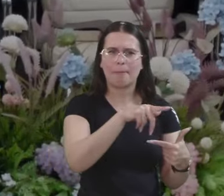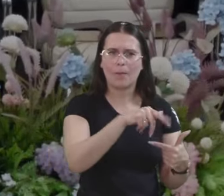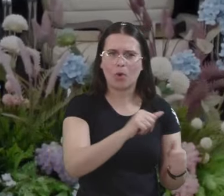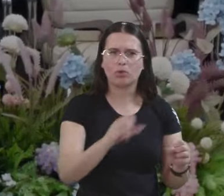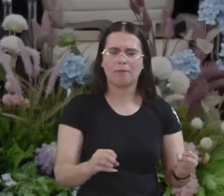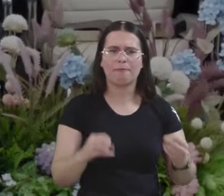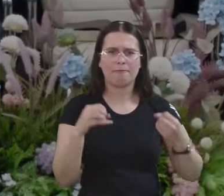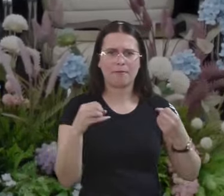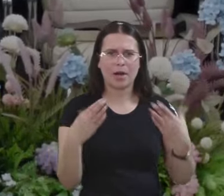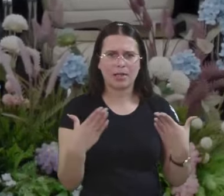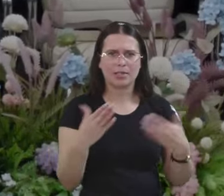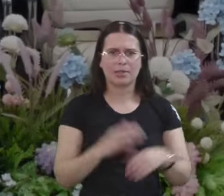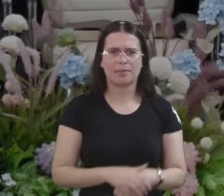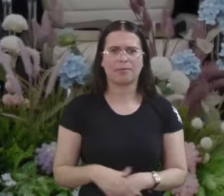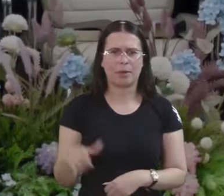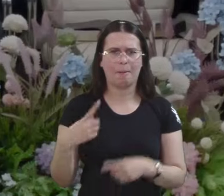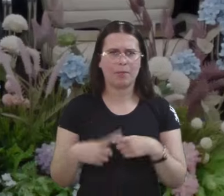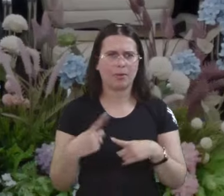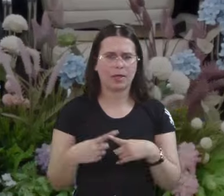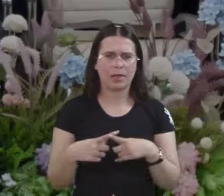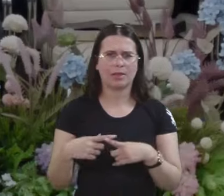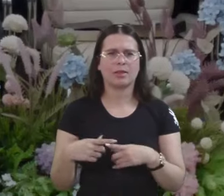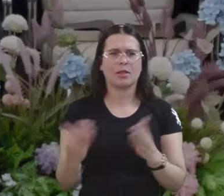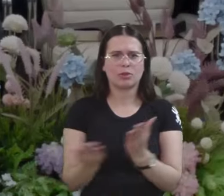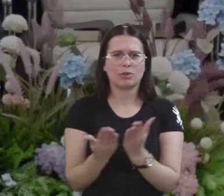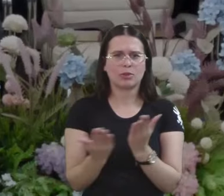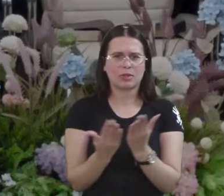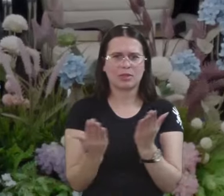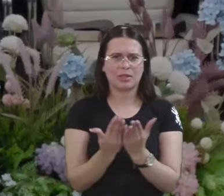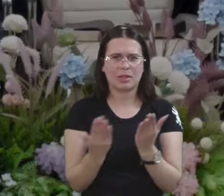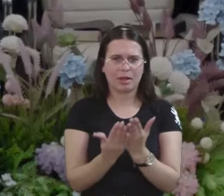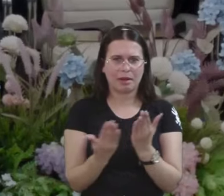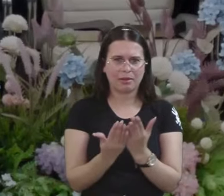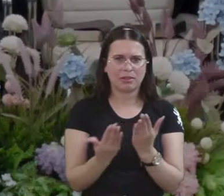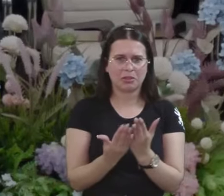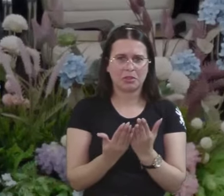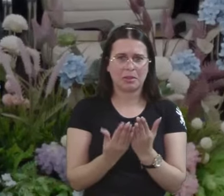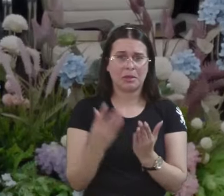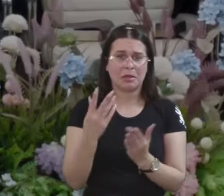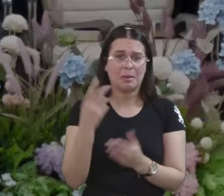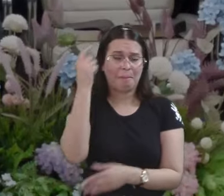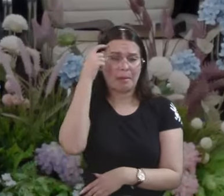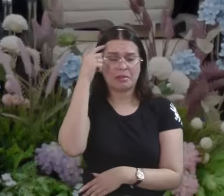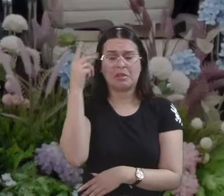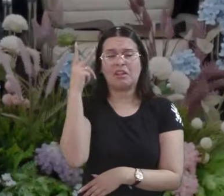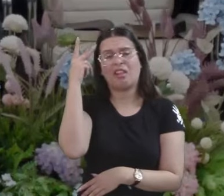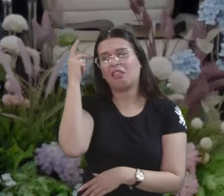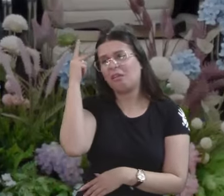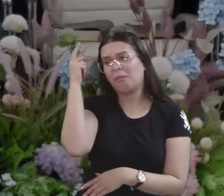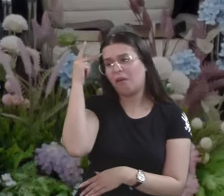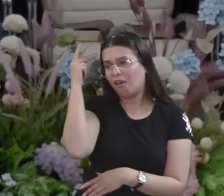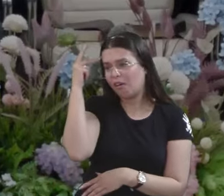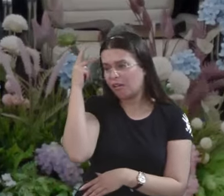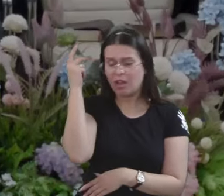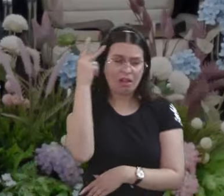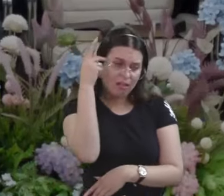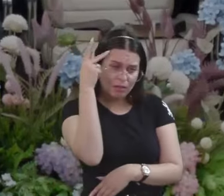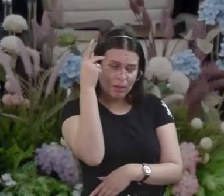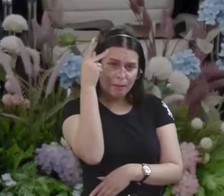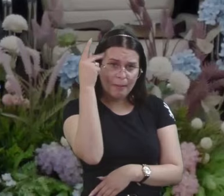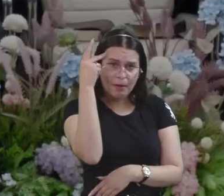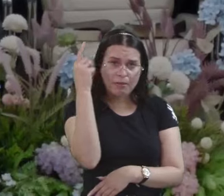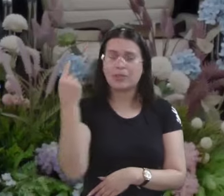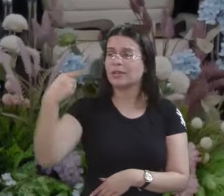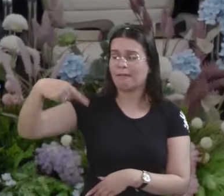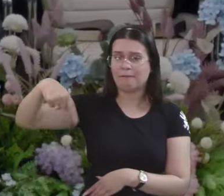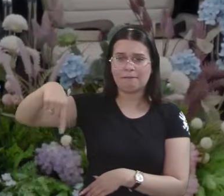Halloween, porque tem uns crentes de meio tigela, isso não faz nada, isso não tem nada a ver, não tem nada a ver, tu vai lá na barraca